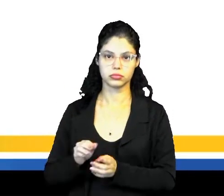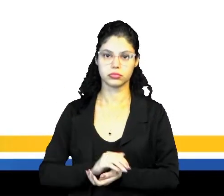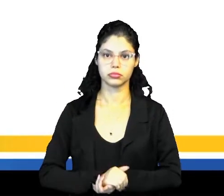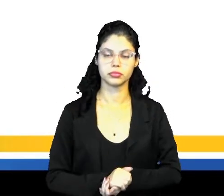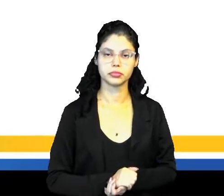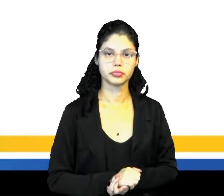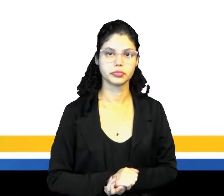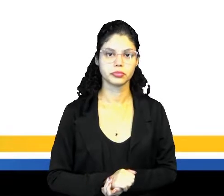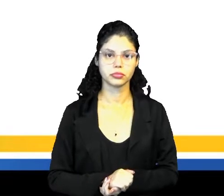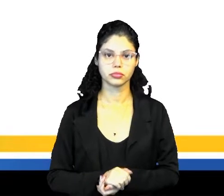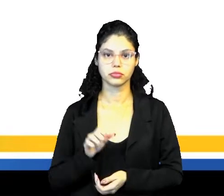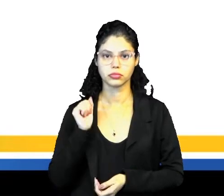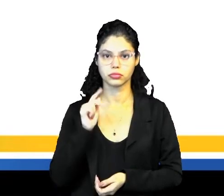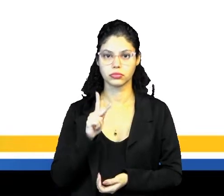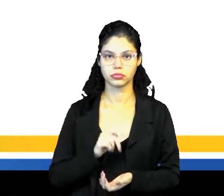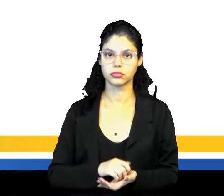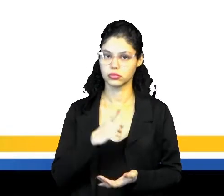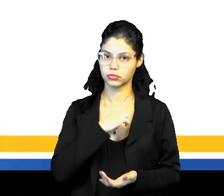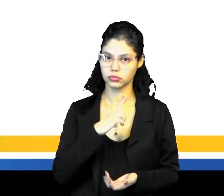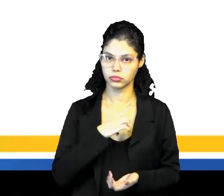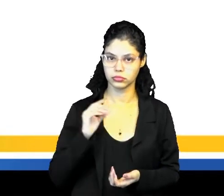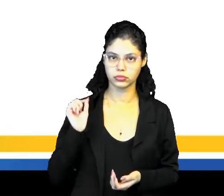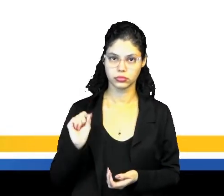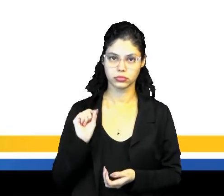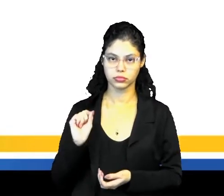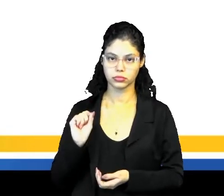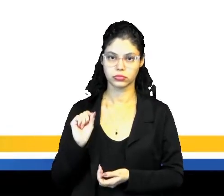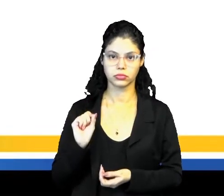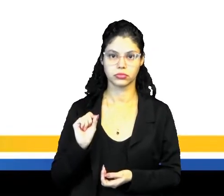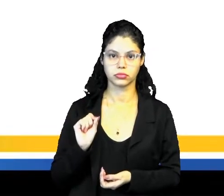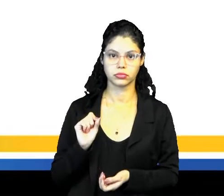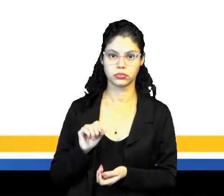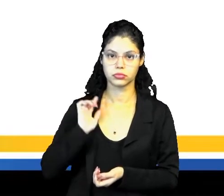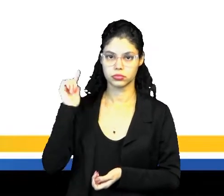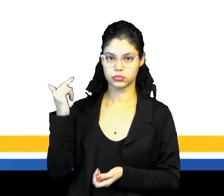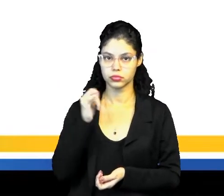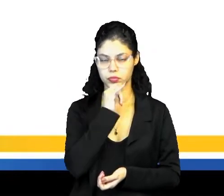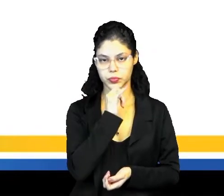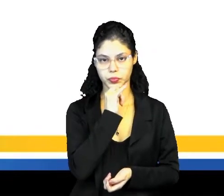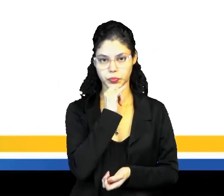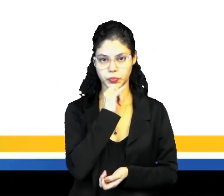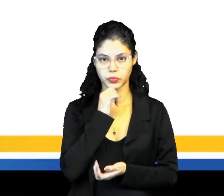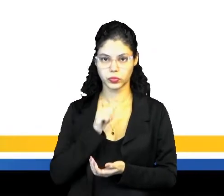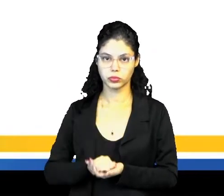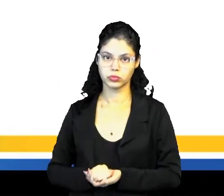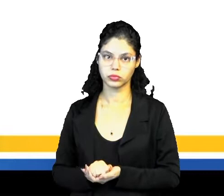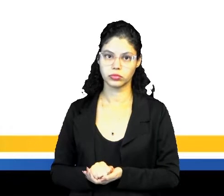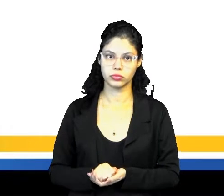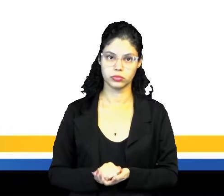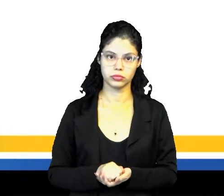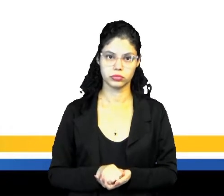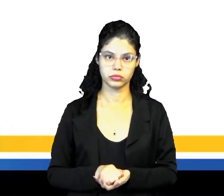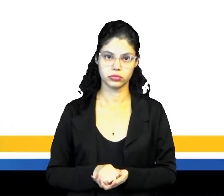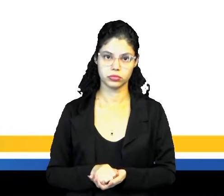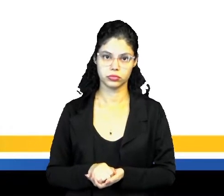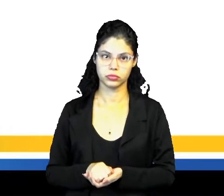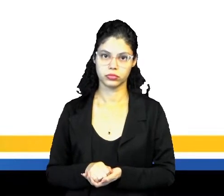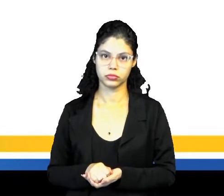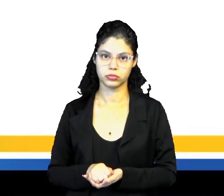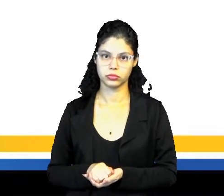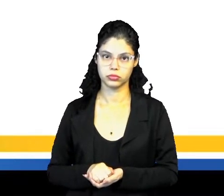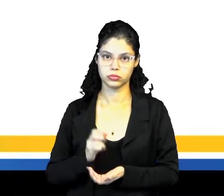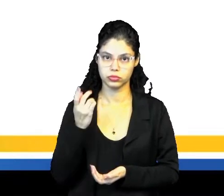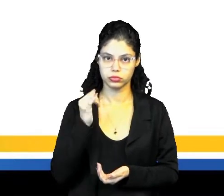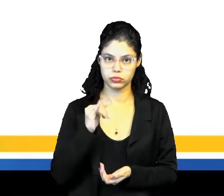jogar fora, ok? Nós temos ali outros exemplos, né? Dar conta e